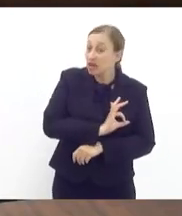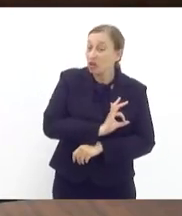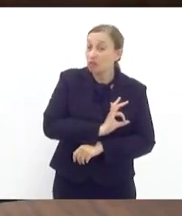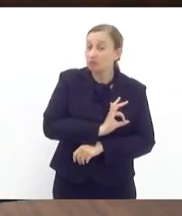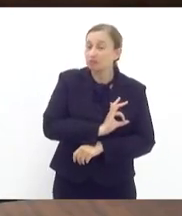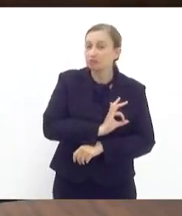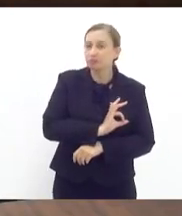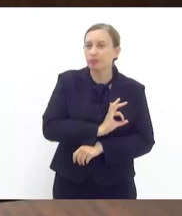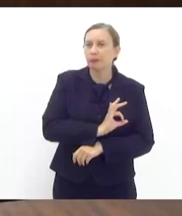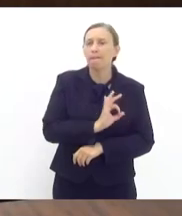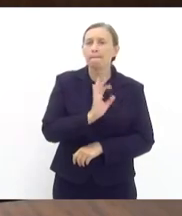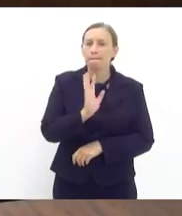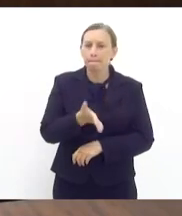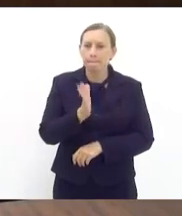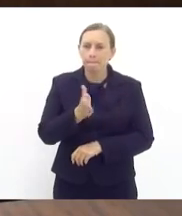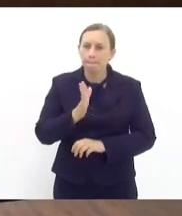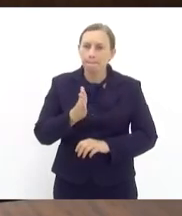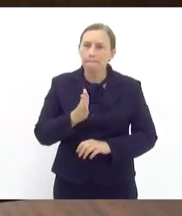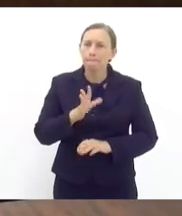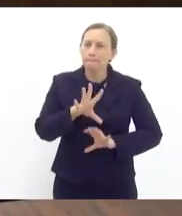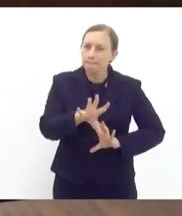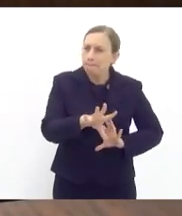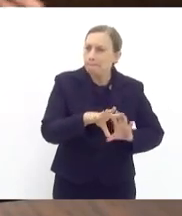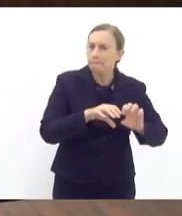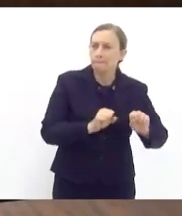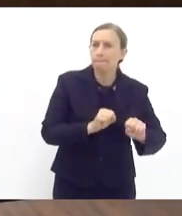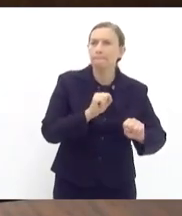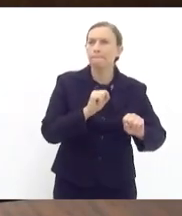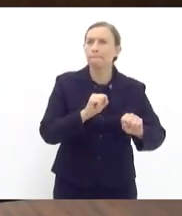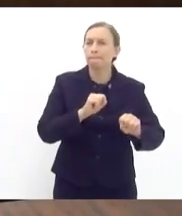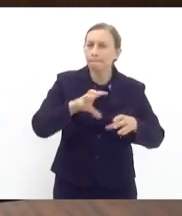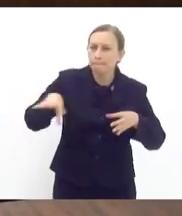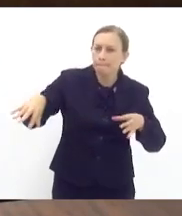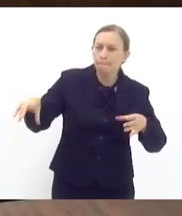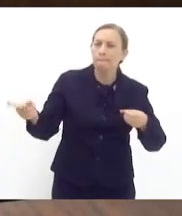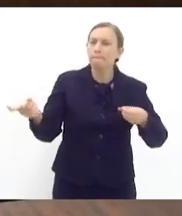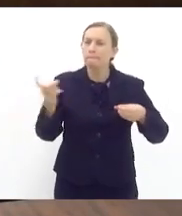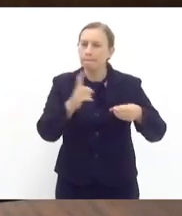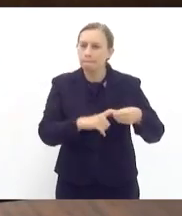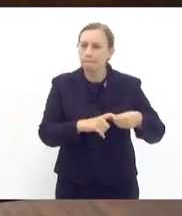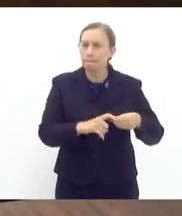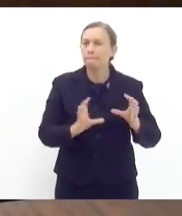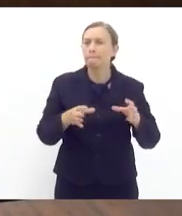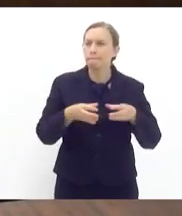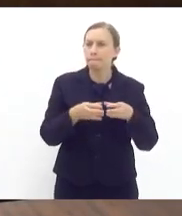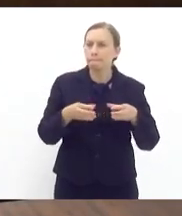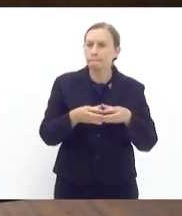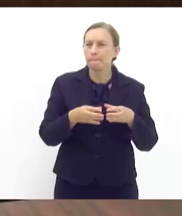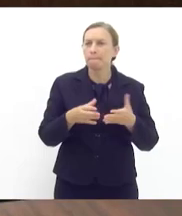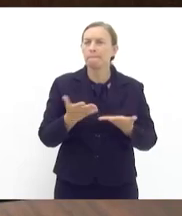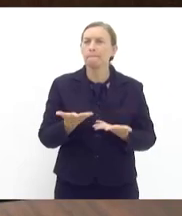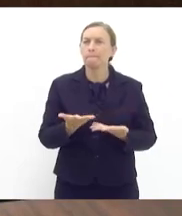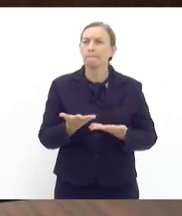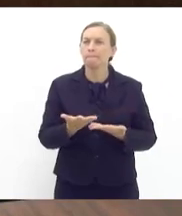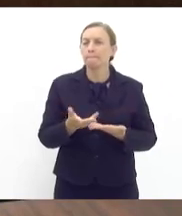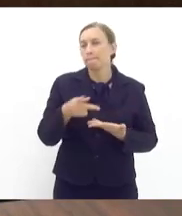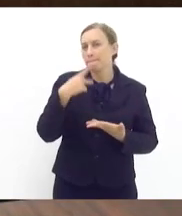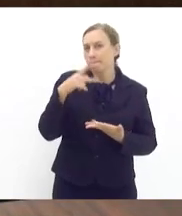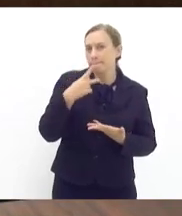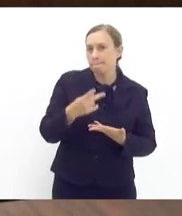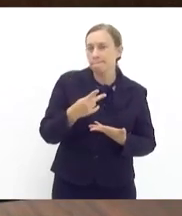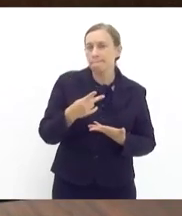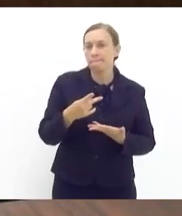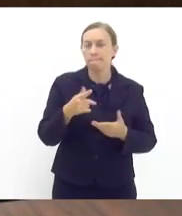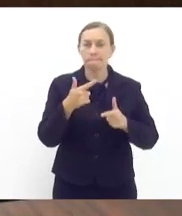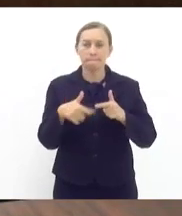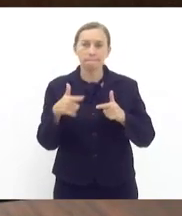já tem um reformado a gente trazer de volta essa turma já que na maioria das vezes se fala que